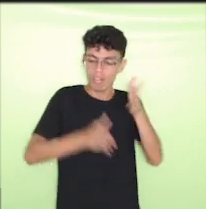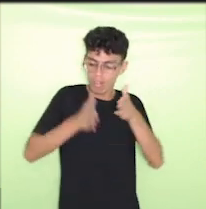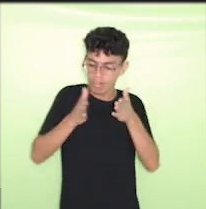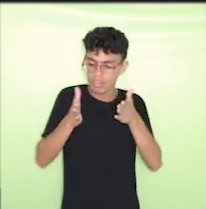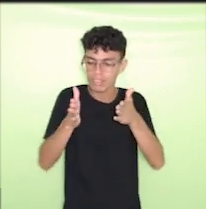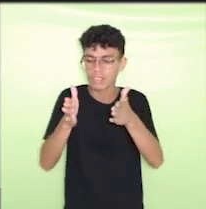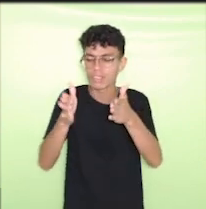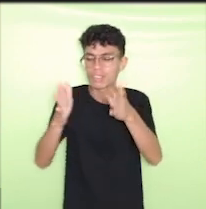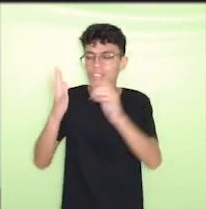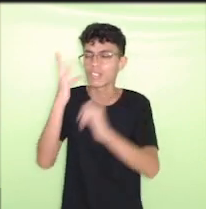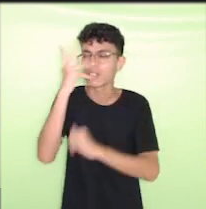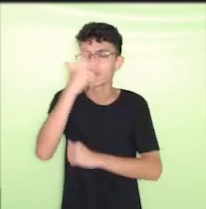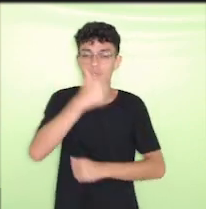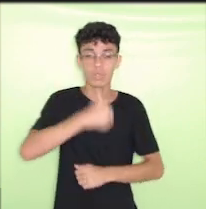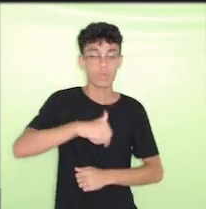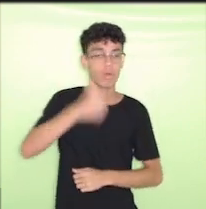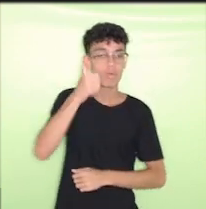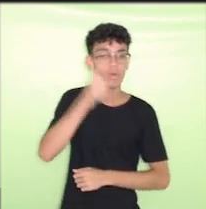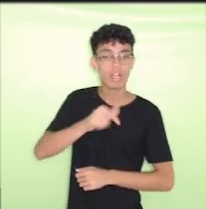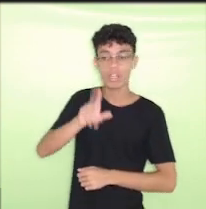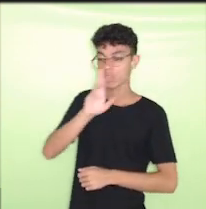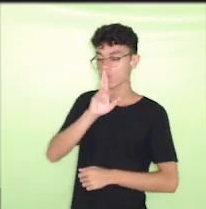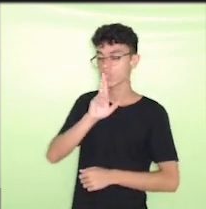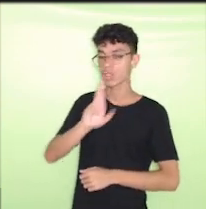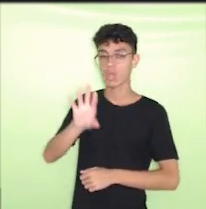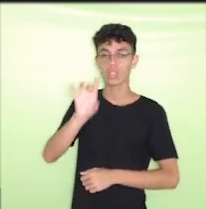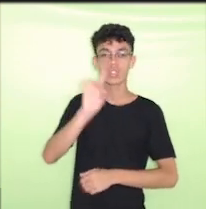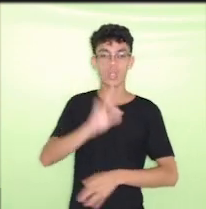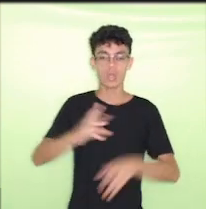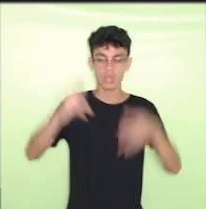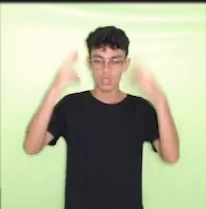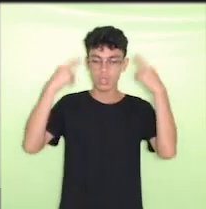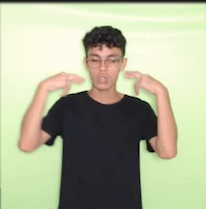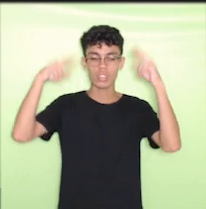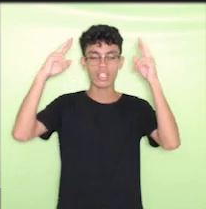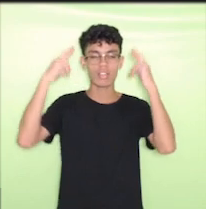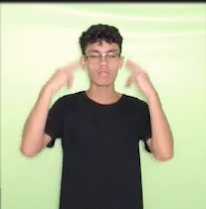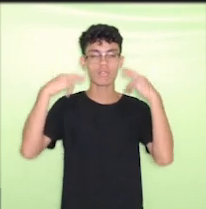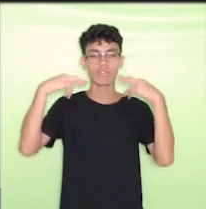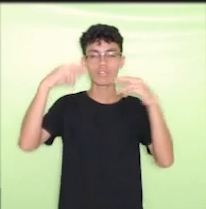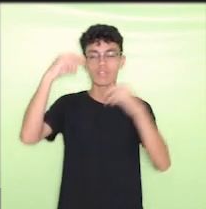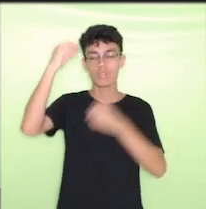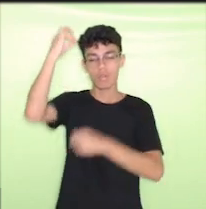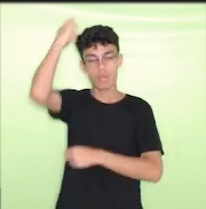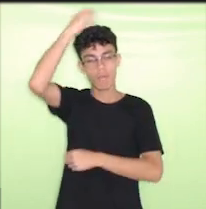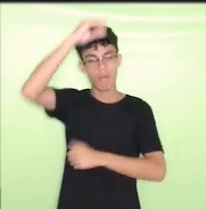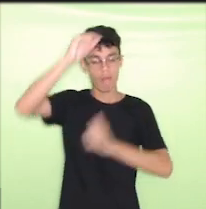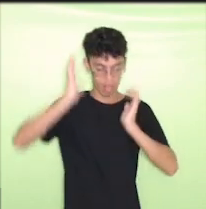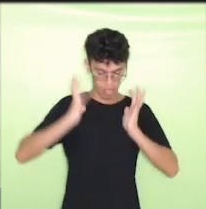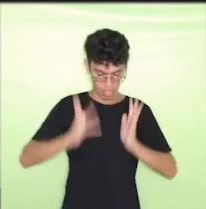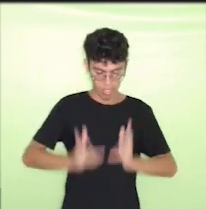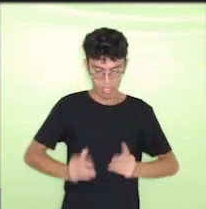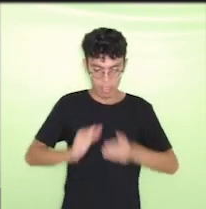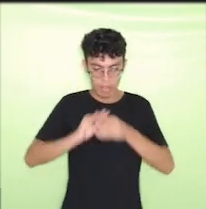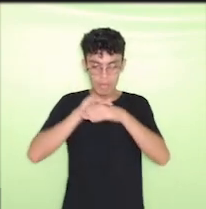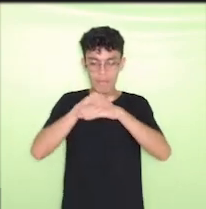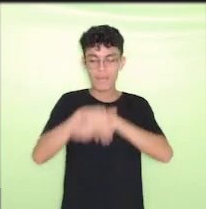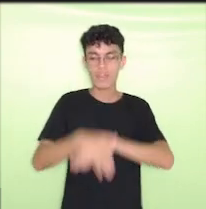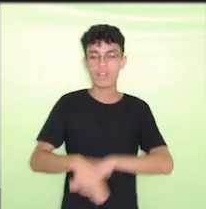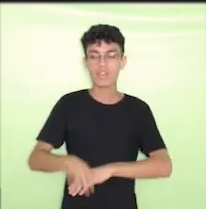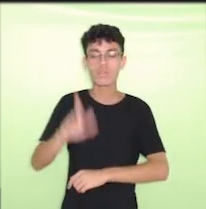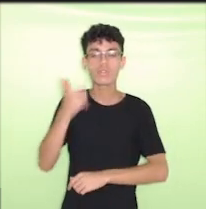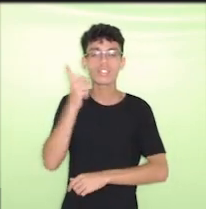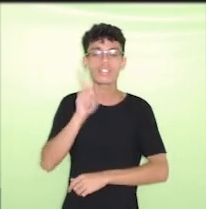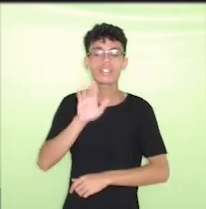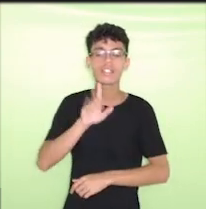bonito. A mulher respondeu. Só os cordeiros passam por ali, os mansos. O homem olhou